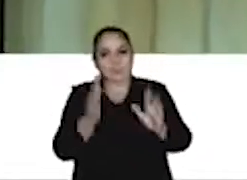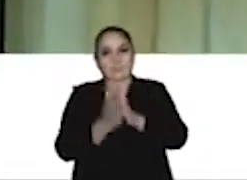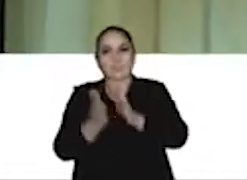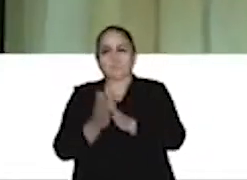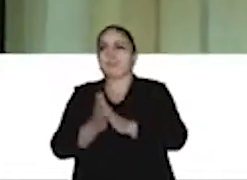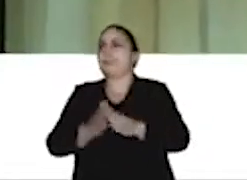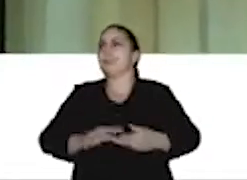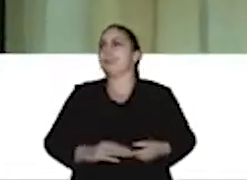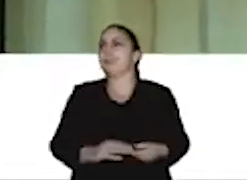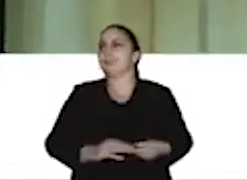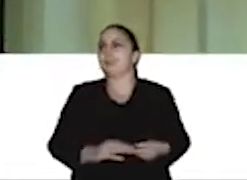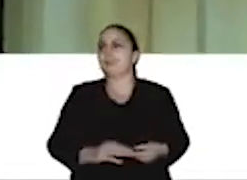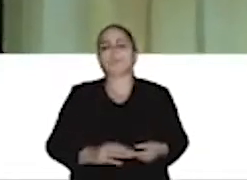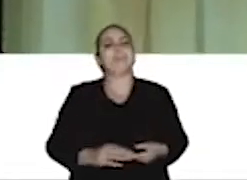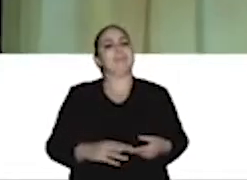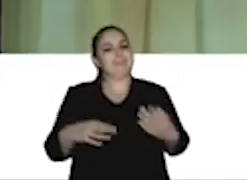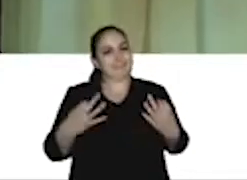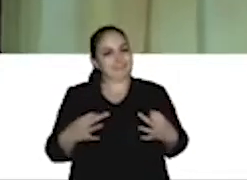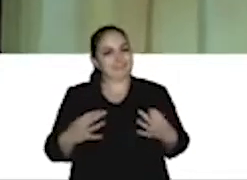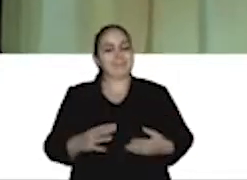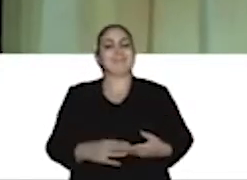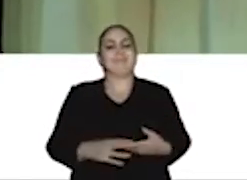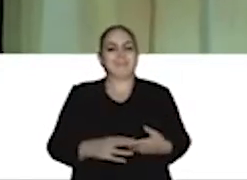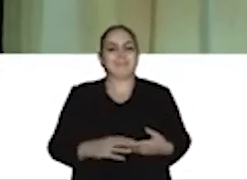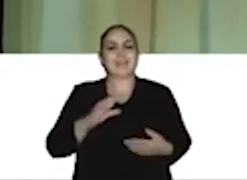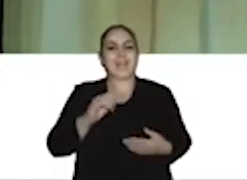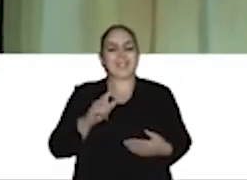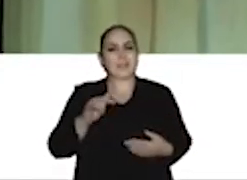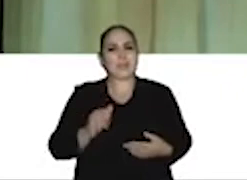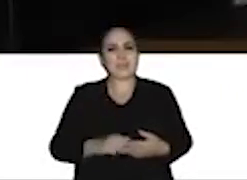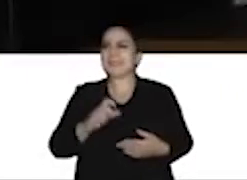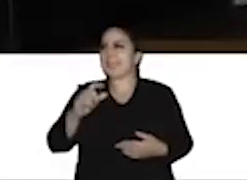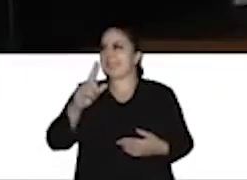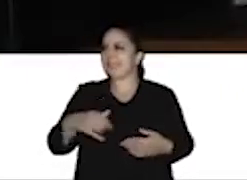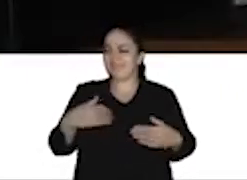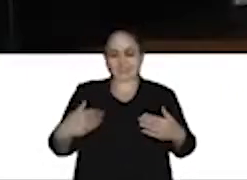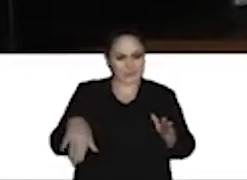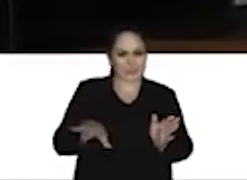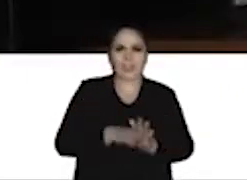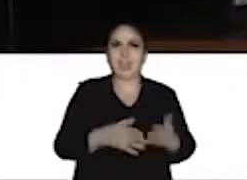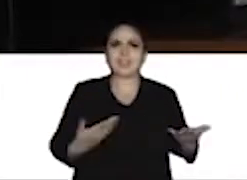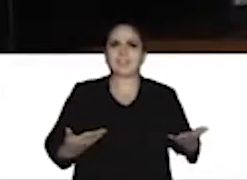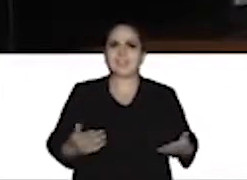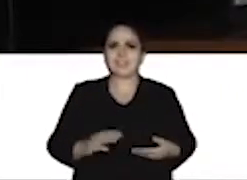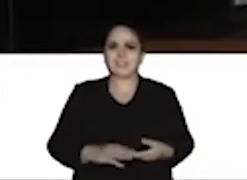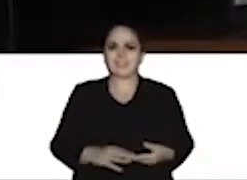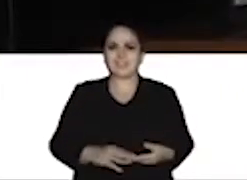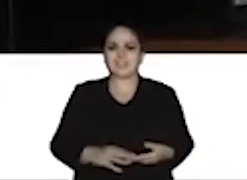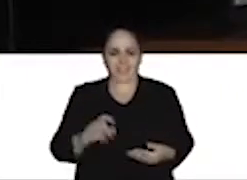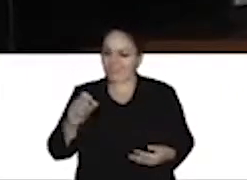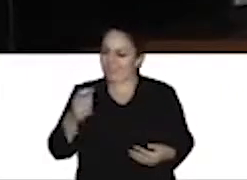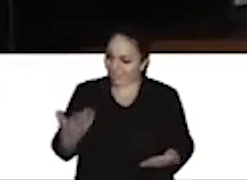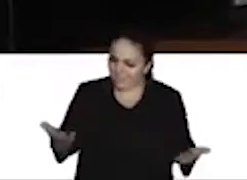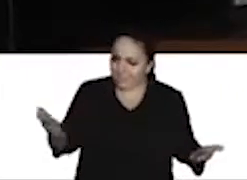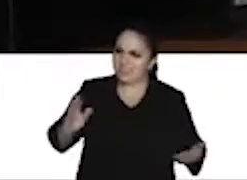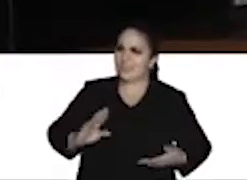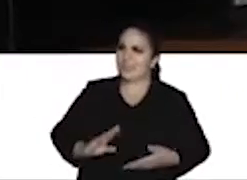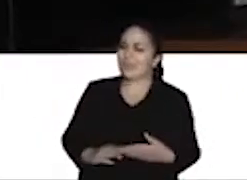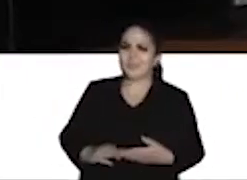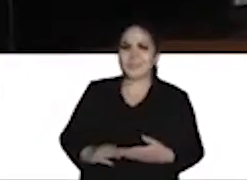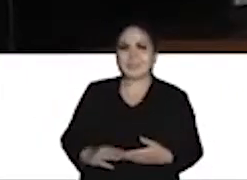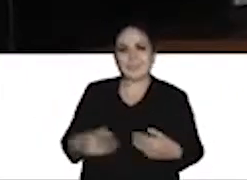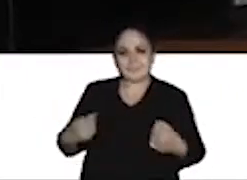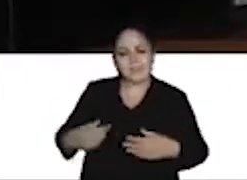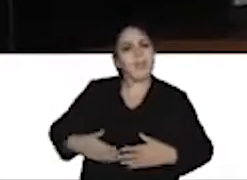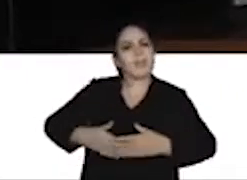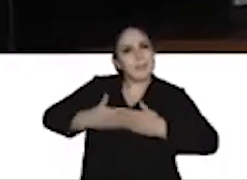Incrível, incrível, incrível. Carlinhos? Que isso, Carlinhos? Isso é jeito de chegar, rapaz. Que isso, cara? Tem que